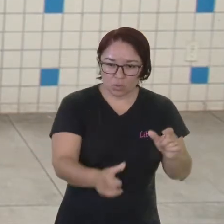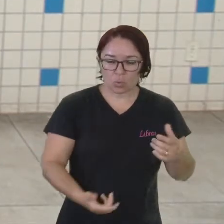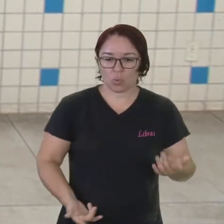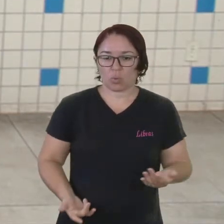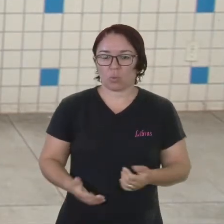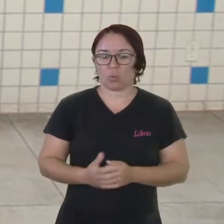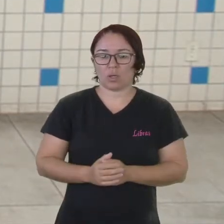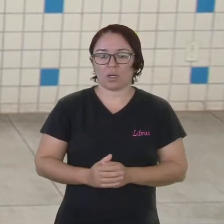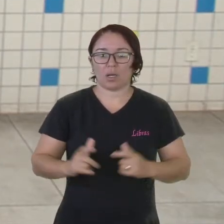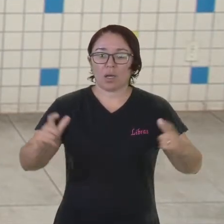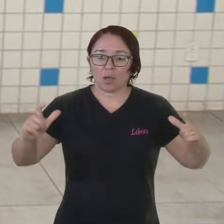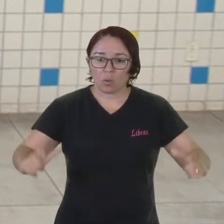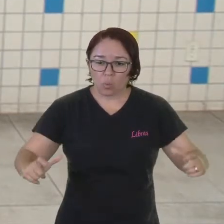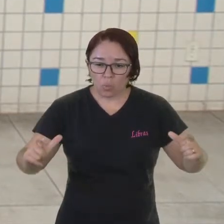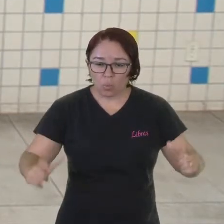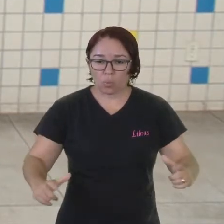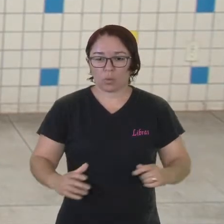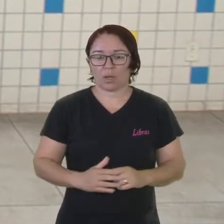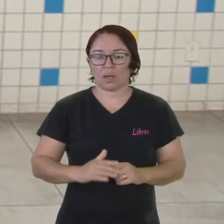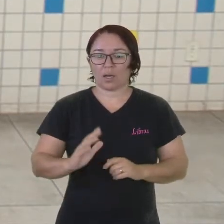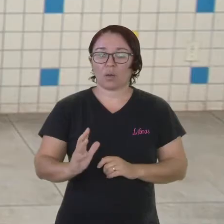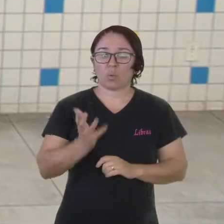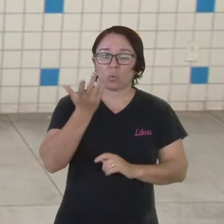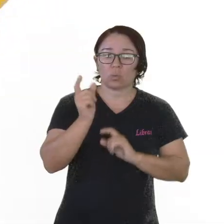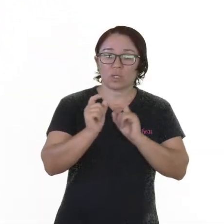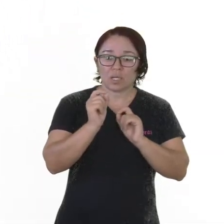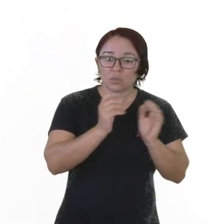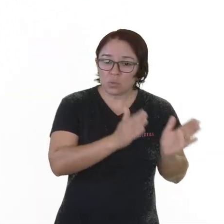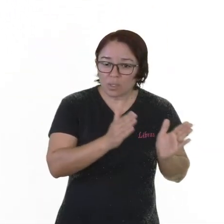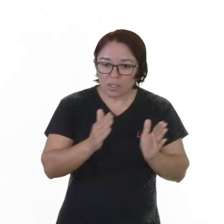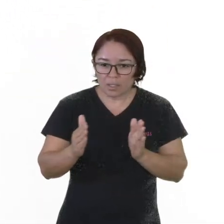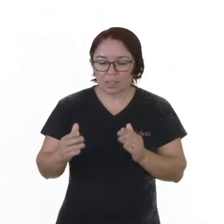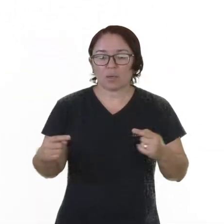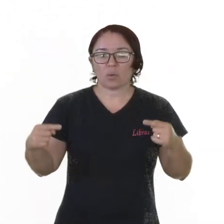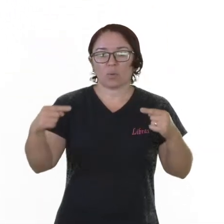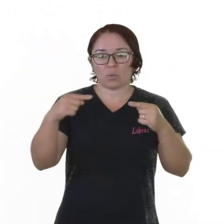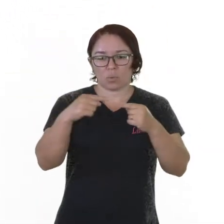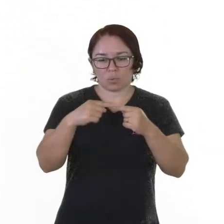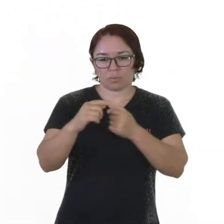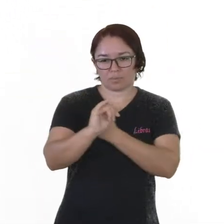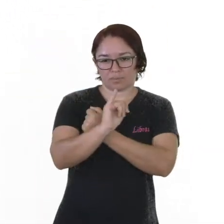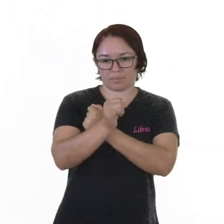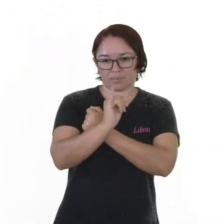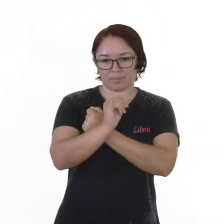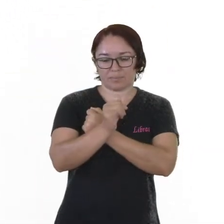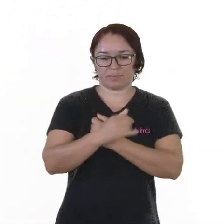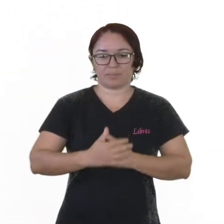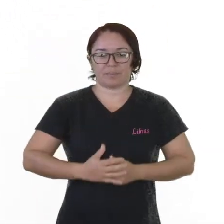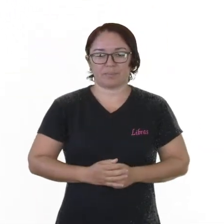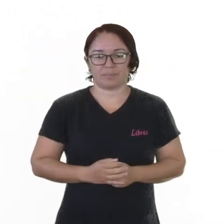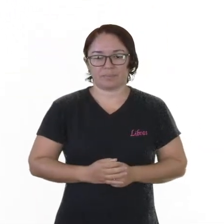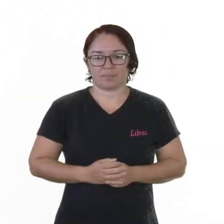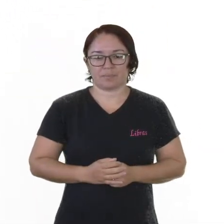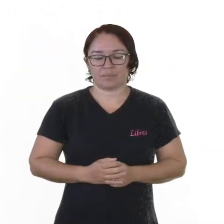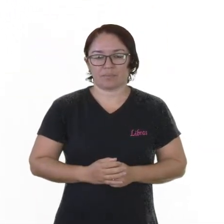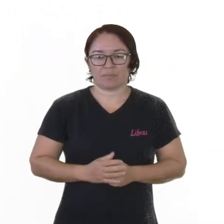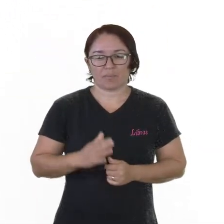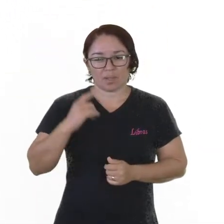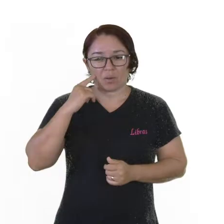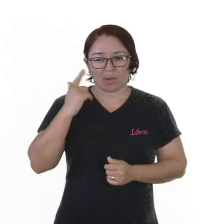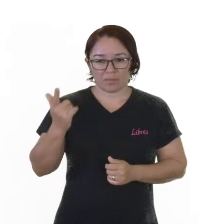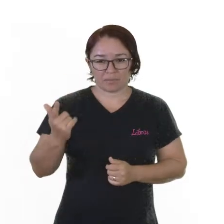ações durante os acontecimentos. Agora vamos analisar a crônica de acordo com os elementos de uma